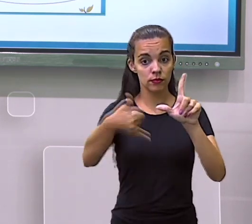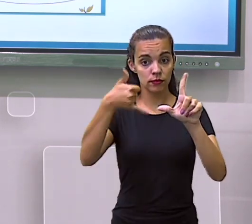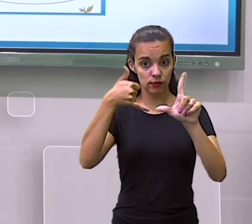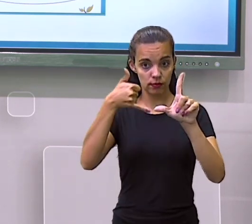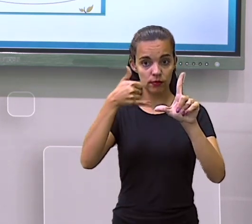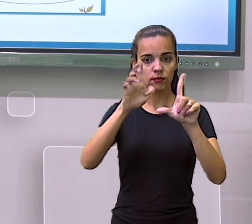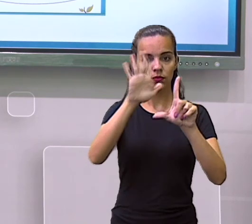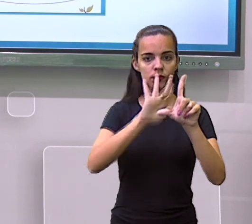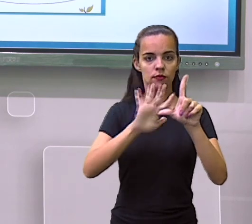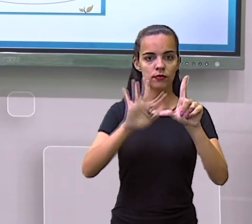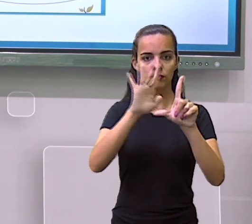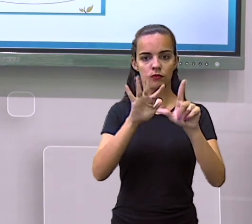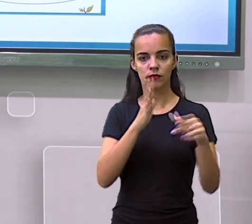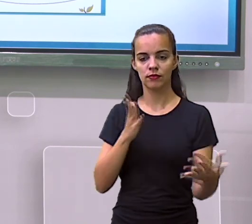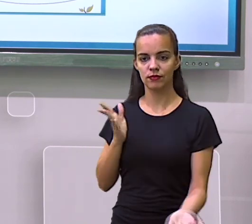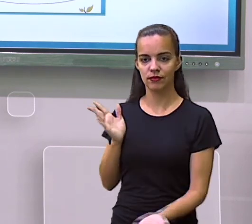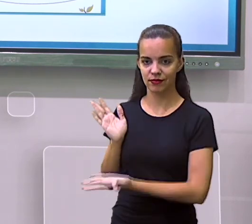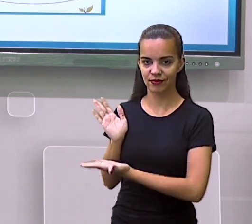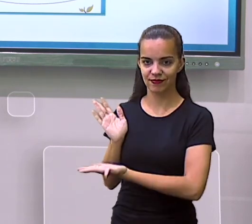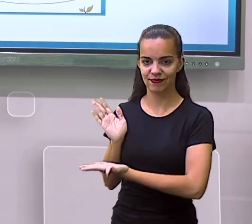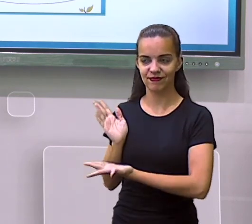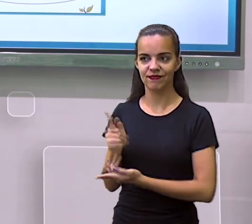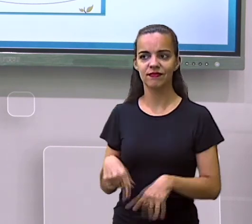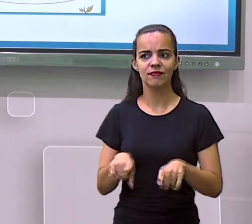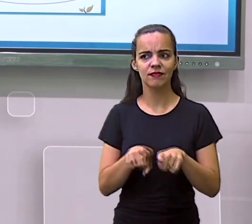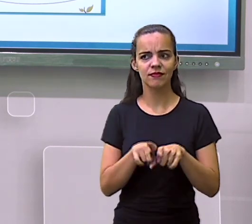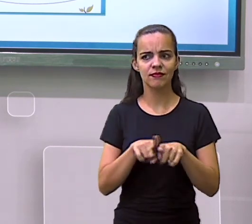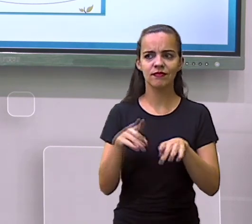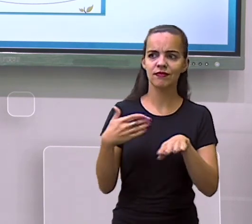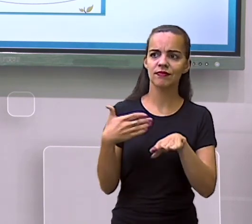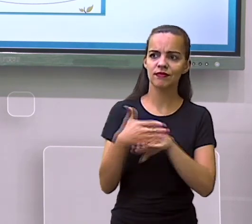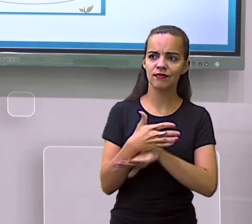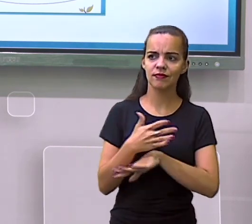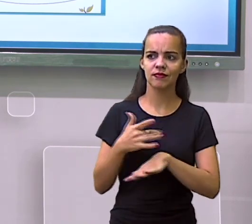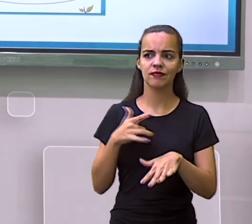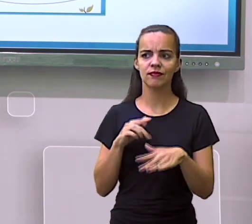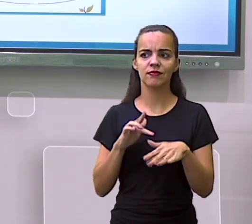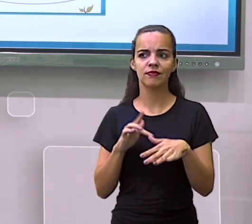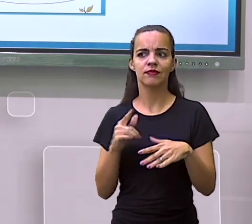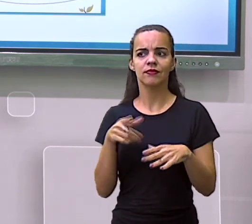seu celular para essa imagem que aparece no canto da tela e você será